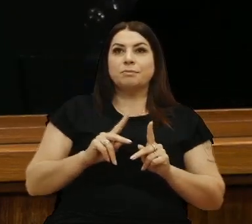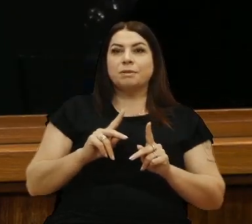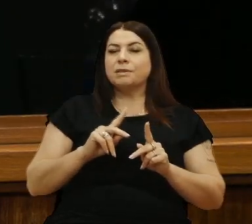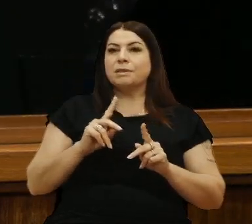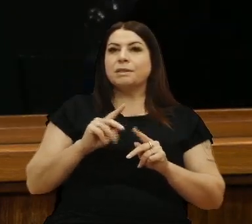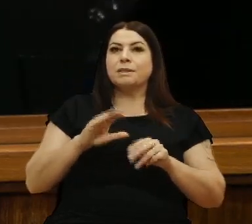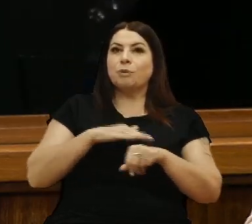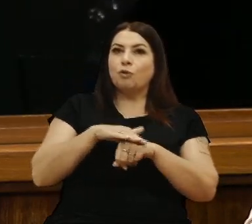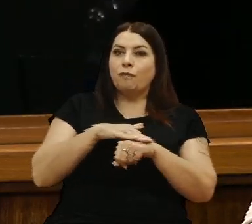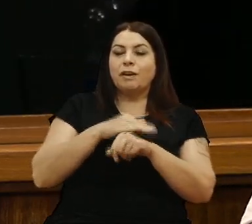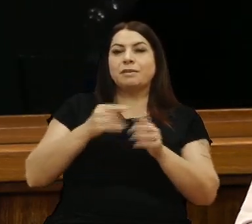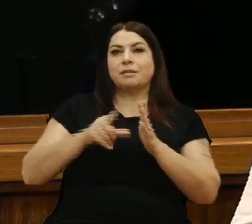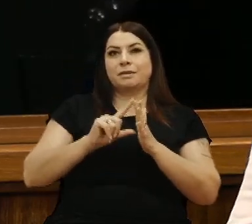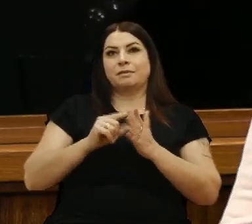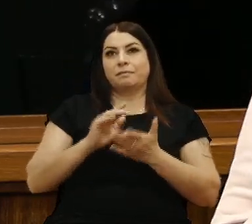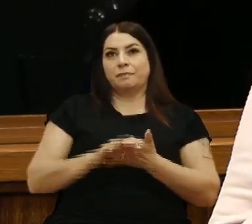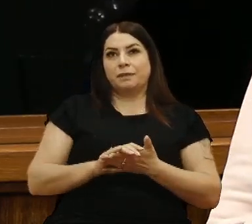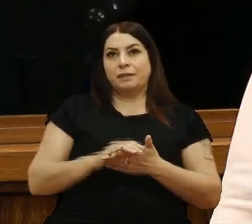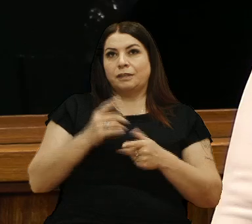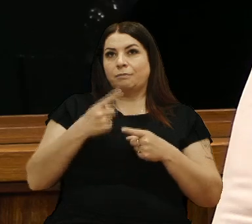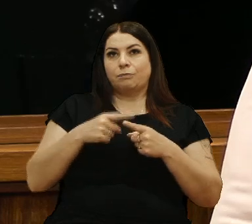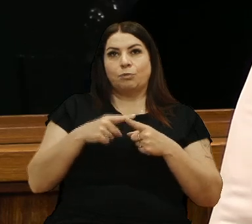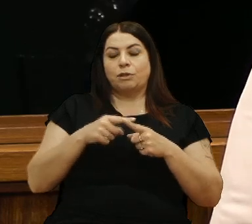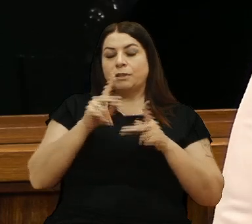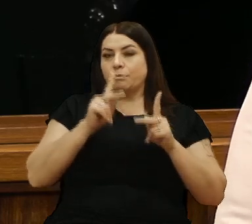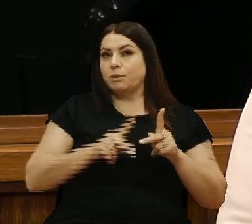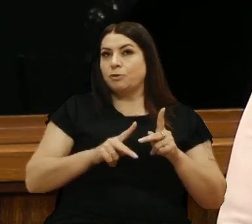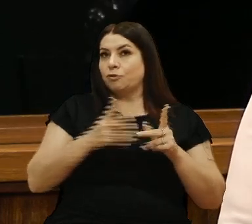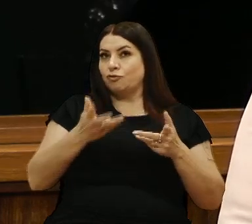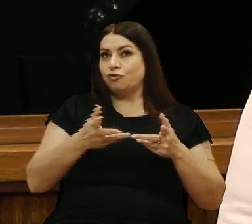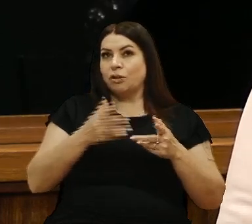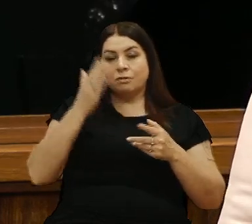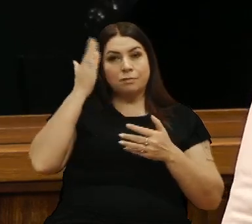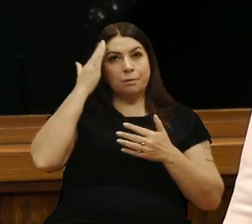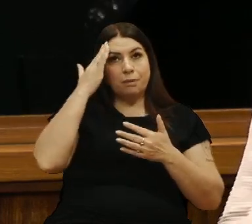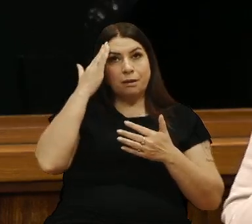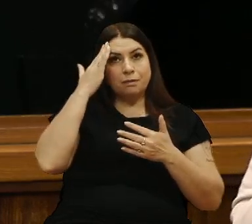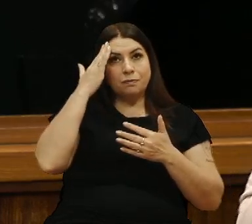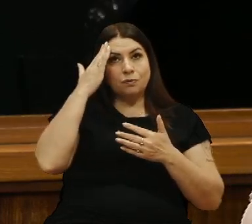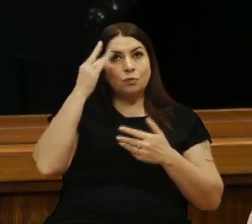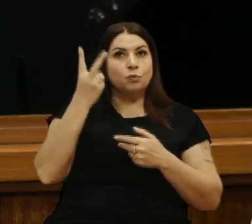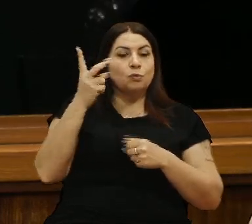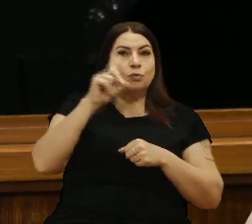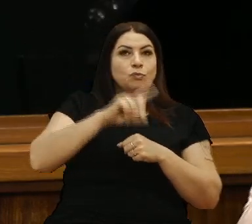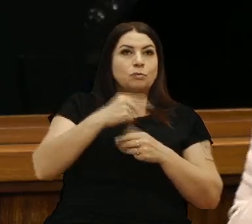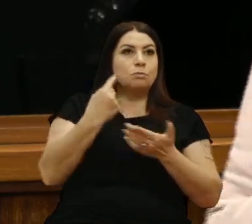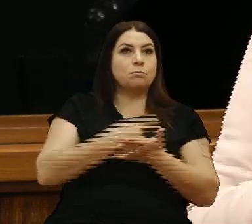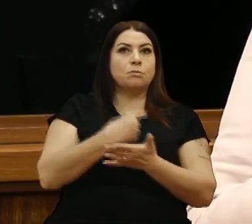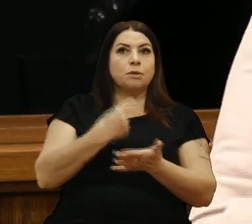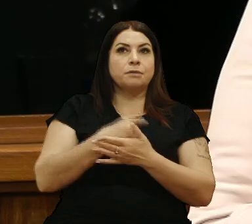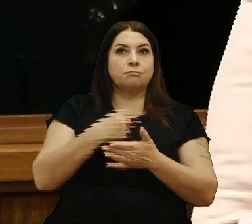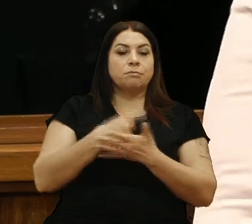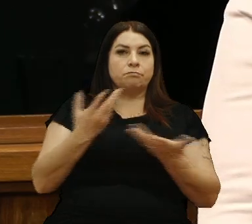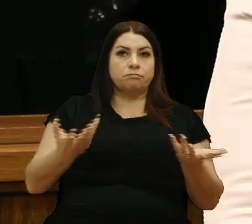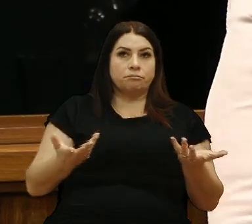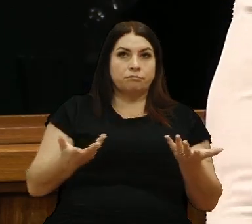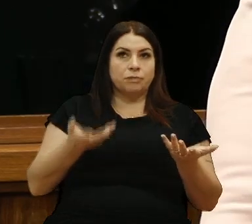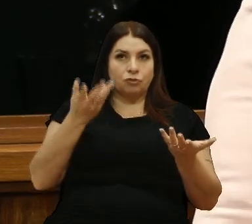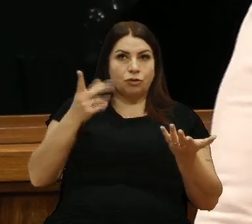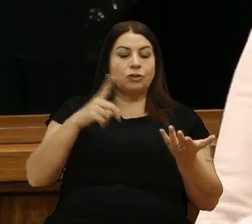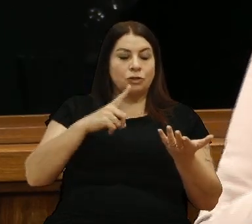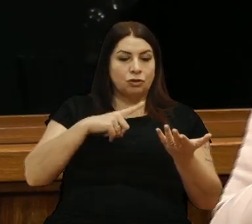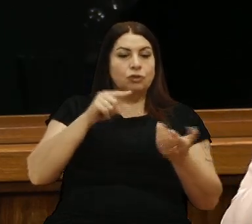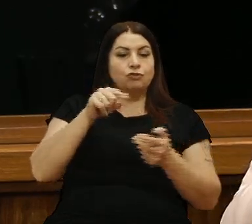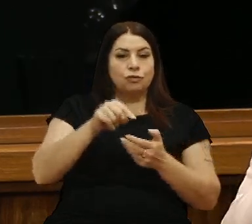uma conversa que seja, porque as pessoas já estavam sabendo, faz 2 dias que estão me perguntando, então já